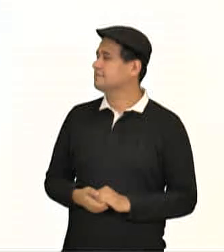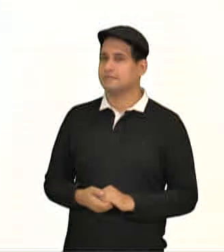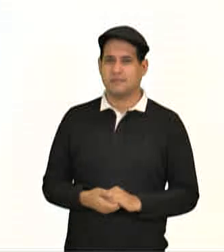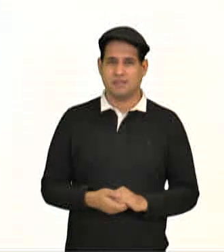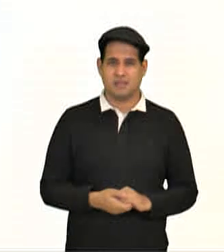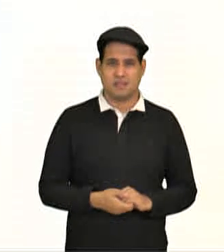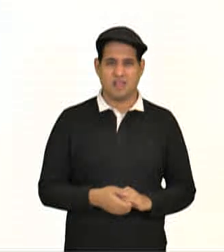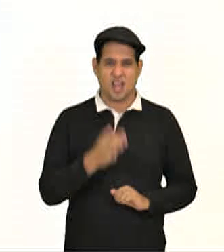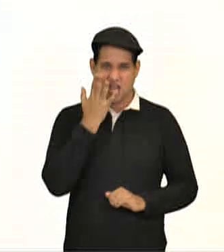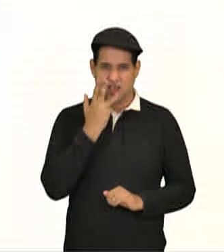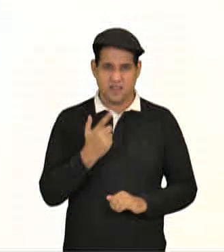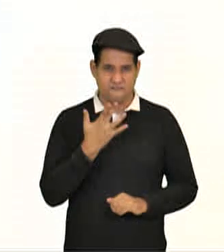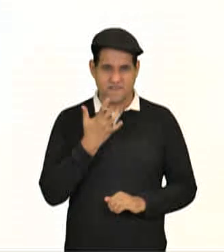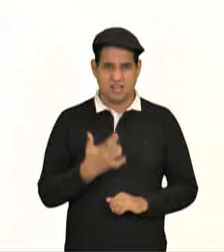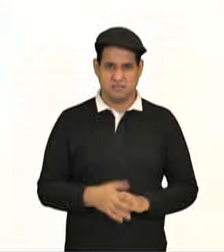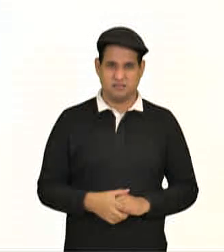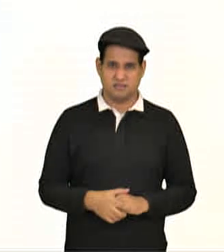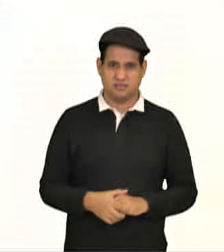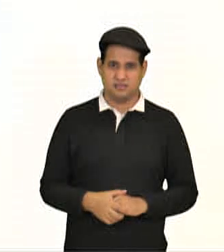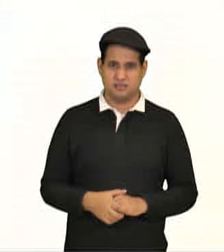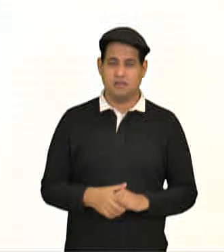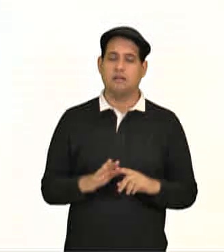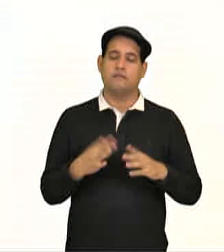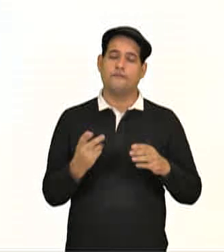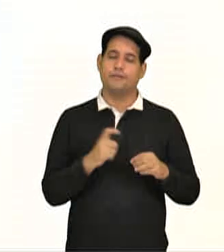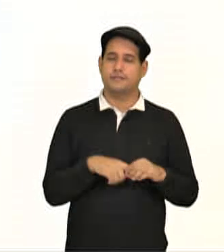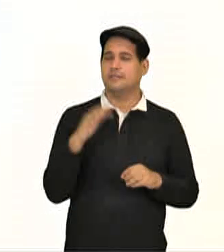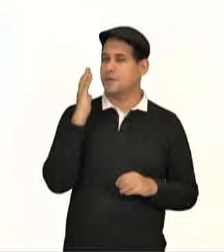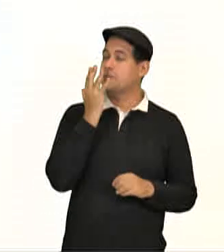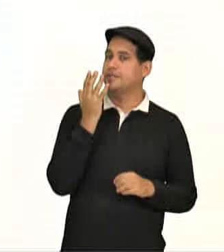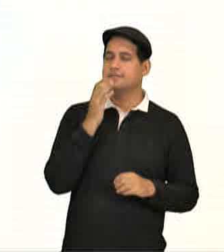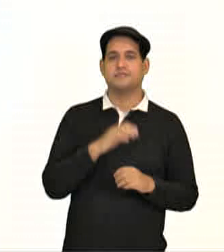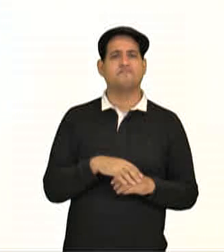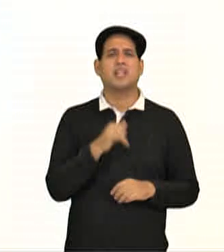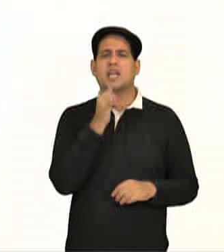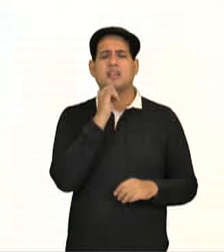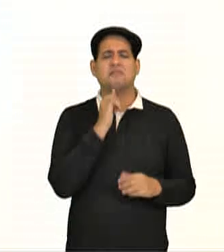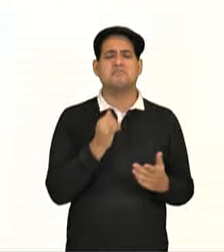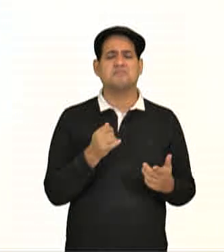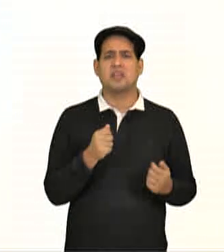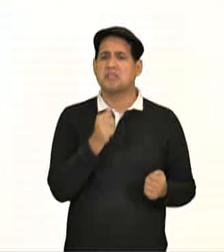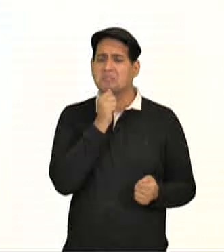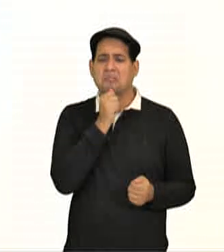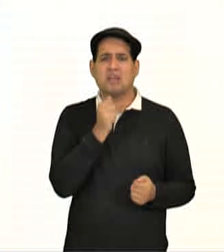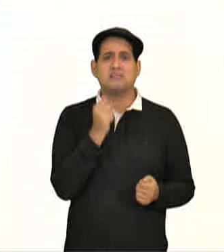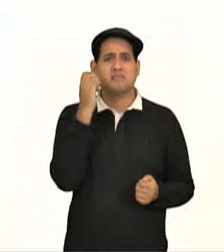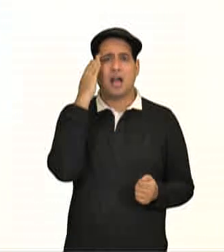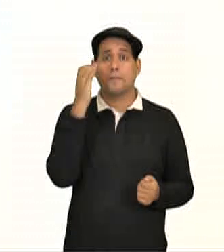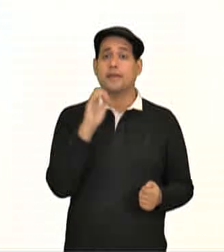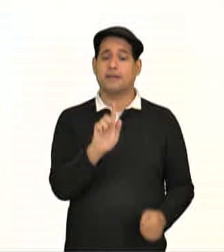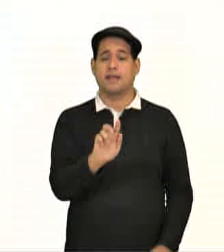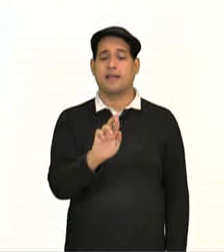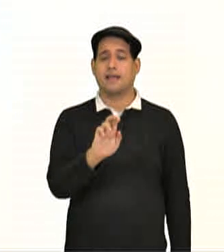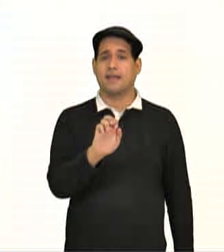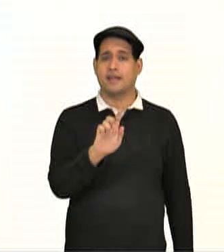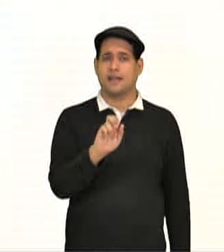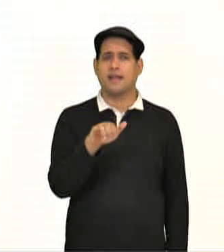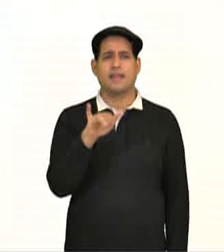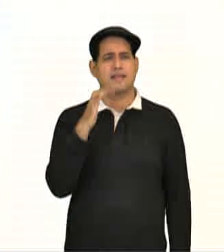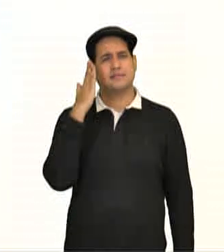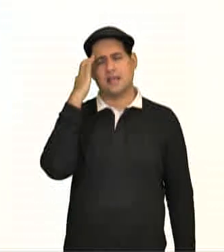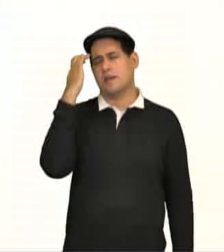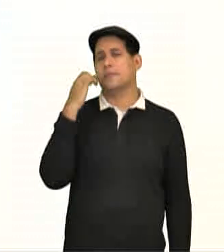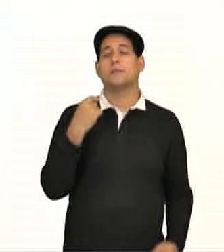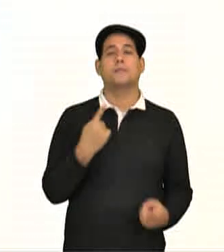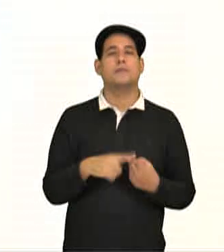ser criança, né? Retomando aqui o romance. E ninguém sabe disso melhor do que Greg Heffley, que se